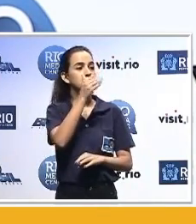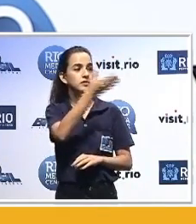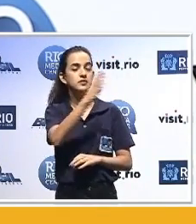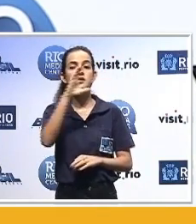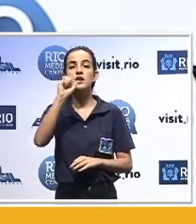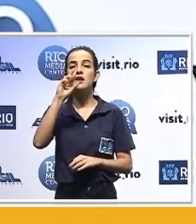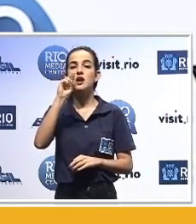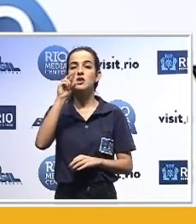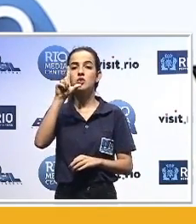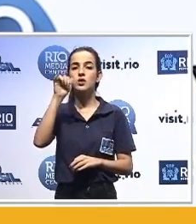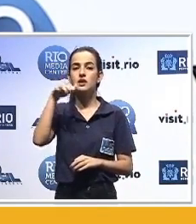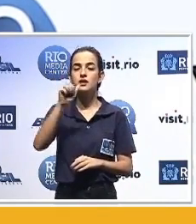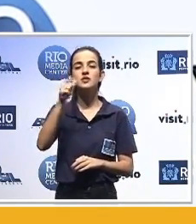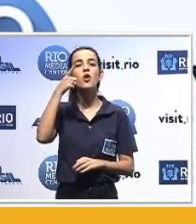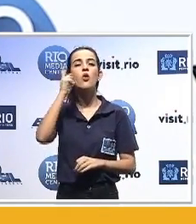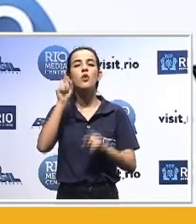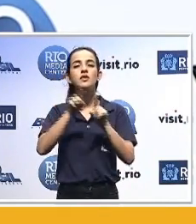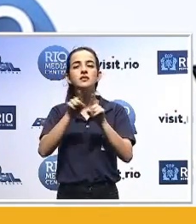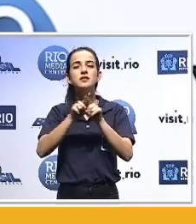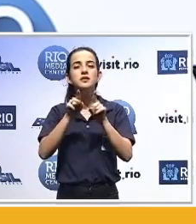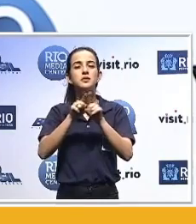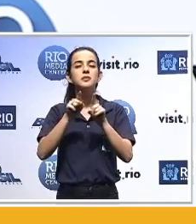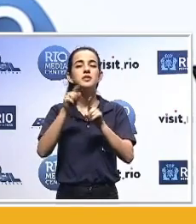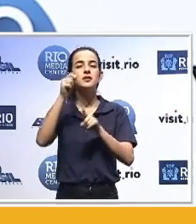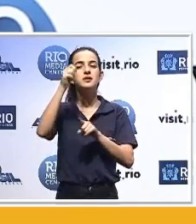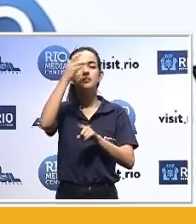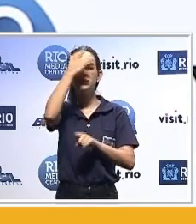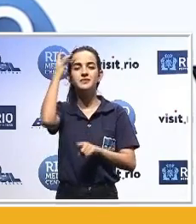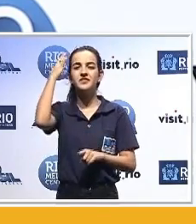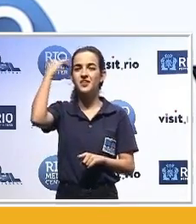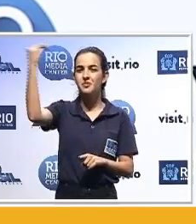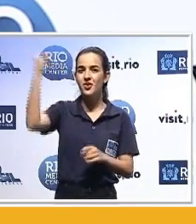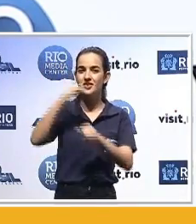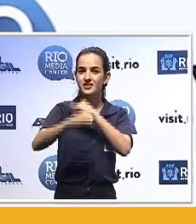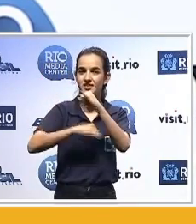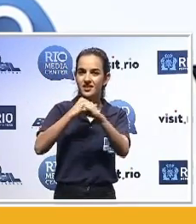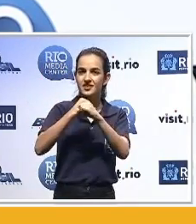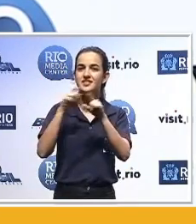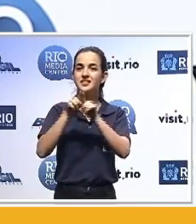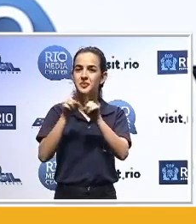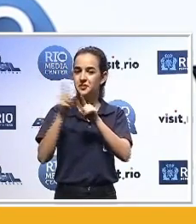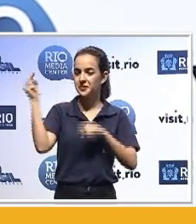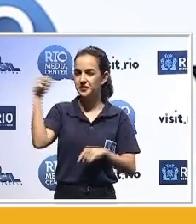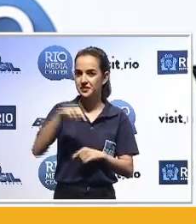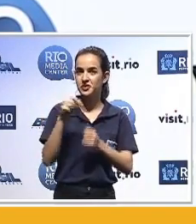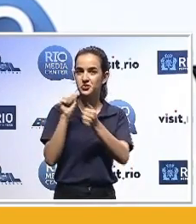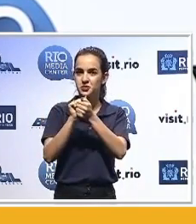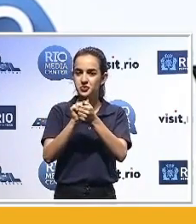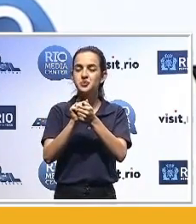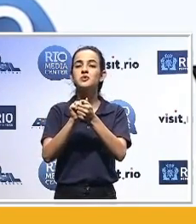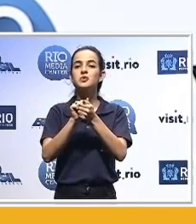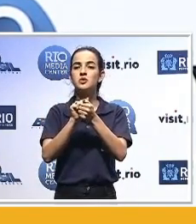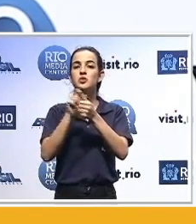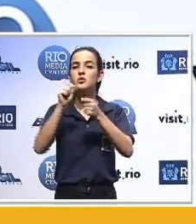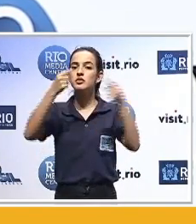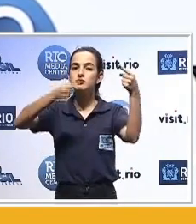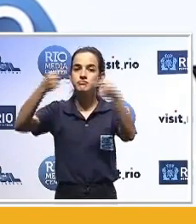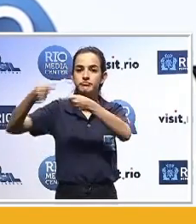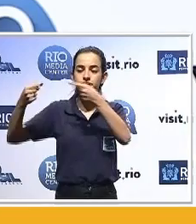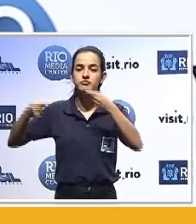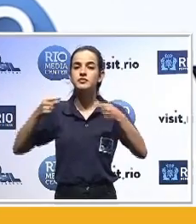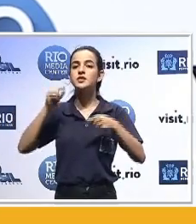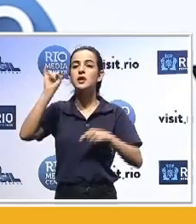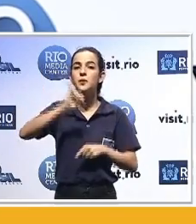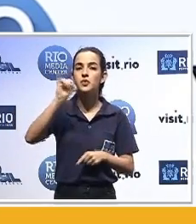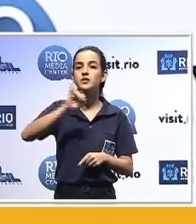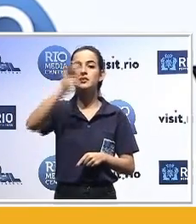nós tivemos uma blogueira também conosco, tivemos pessoas nos acompanhando ontem e nessa discussão, que são portadores de deficiência e